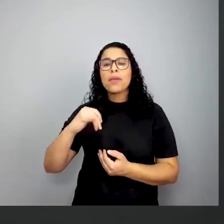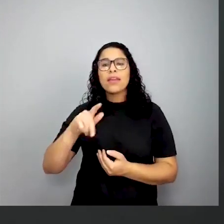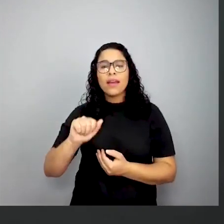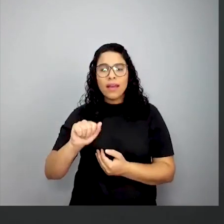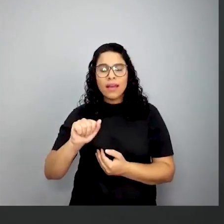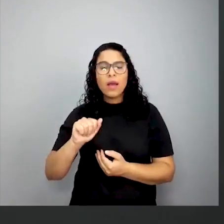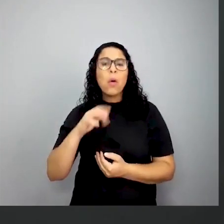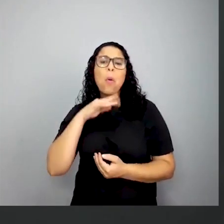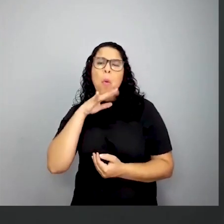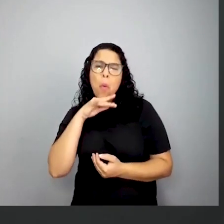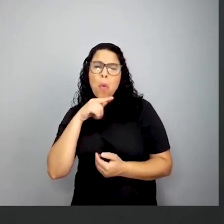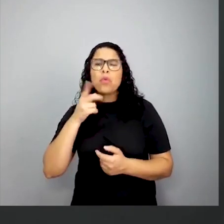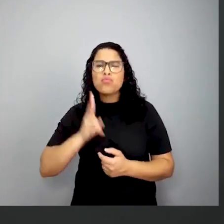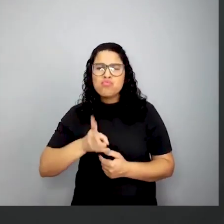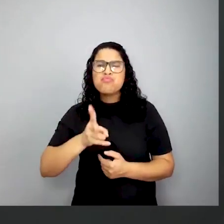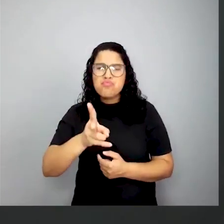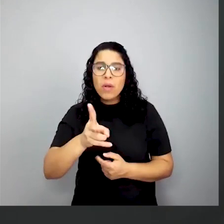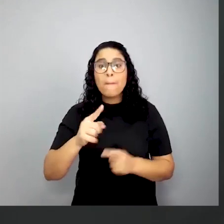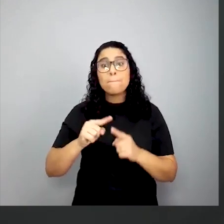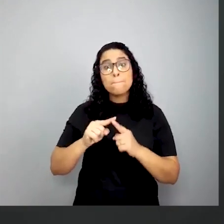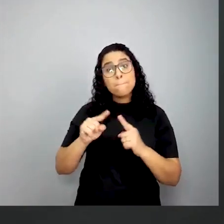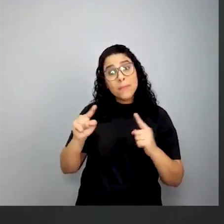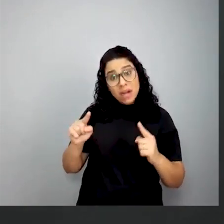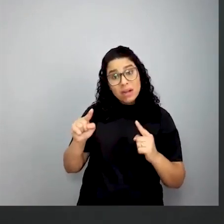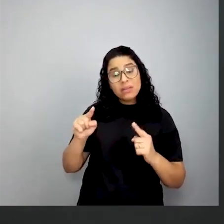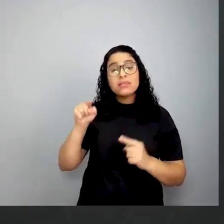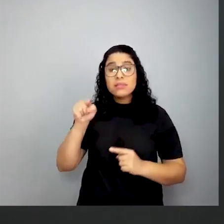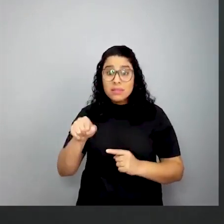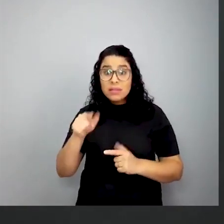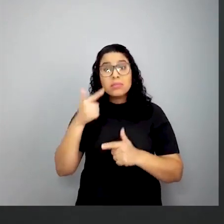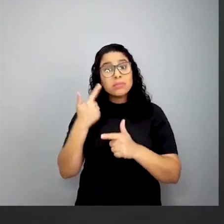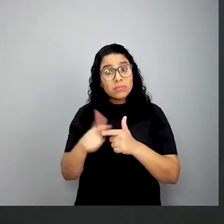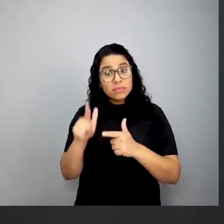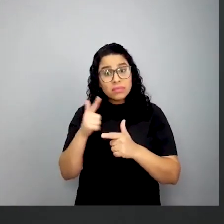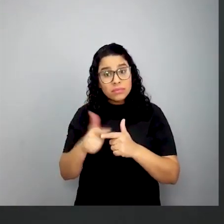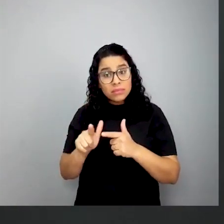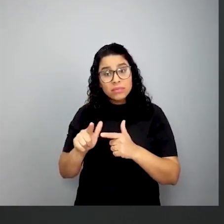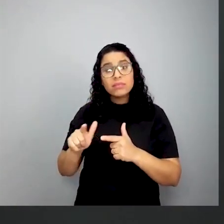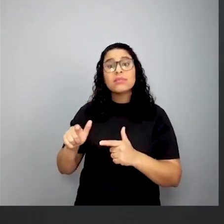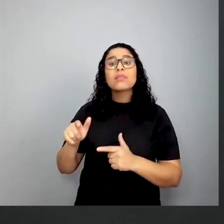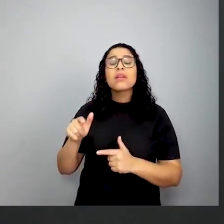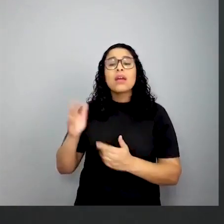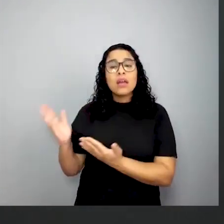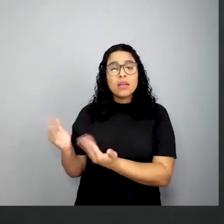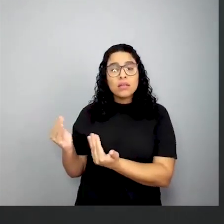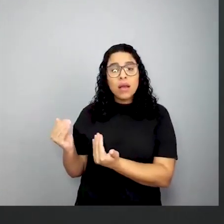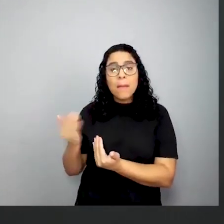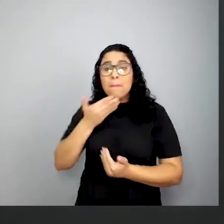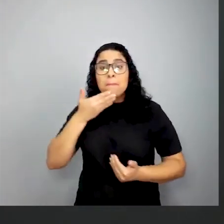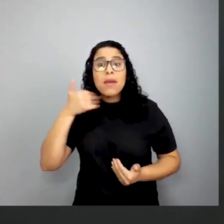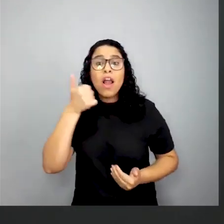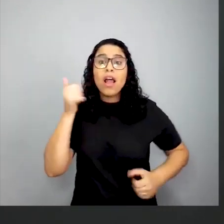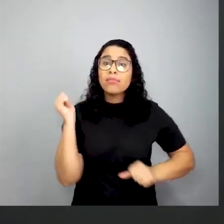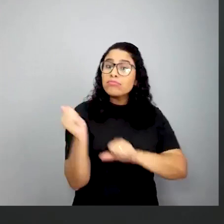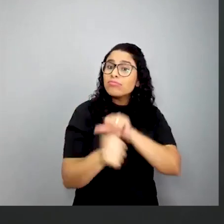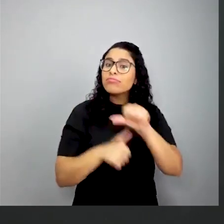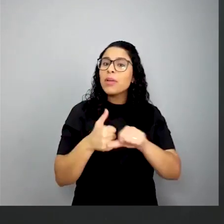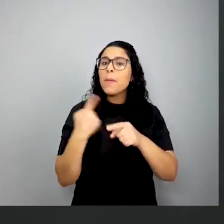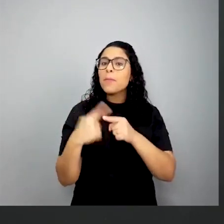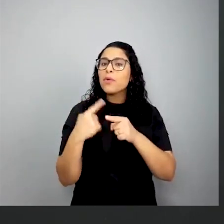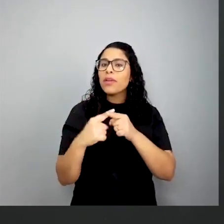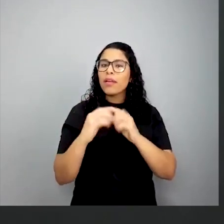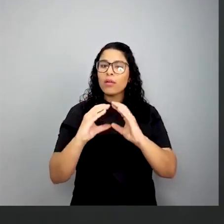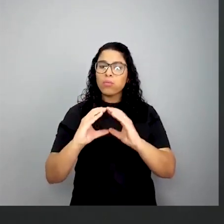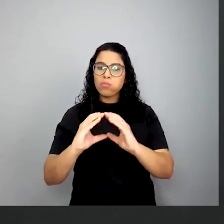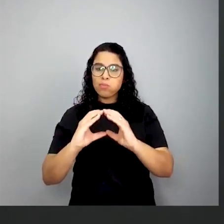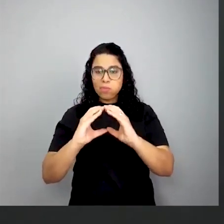hipermetropia, há muitas chances de, na adolescência, o hipermétrope melhorar. Justamente pelo alongamento